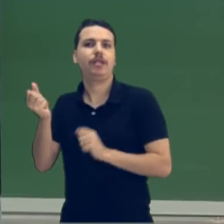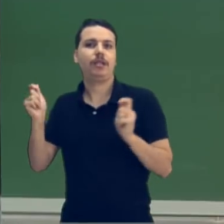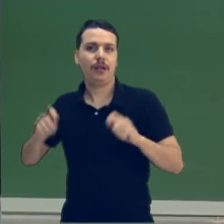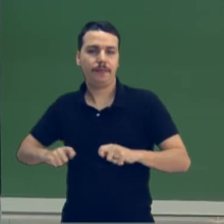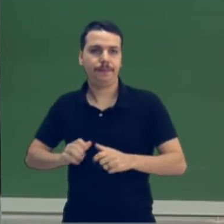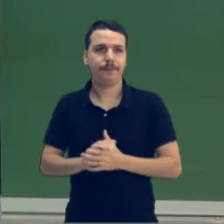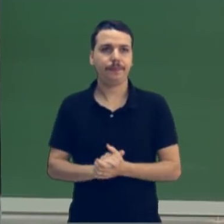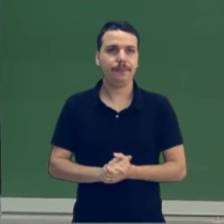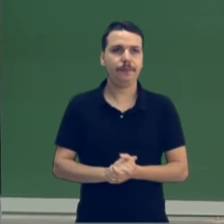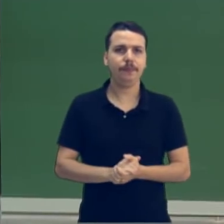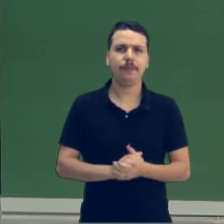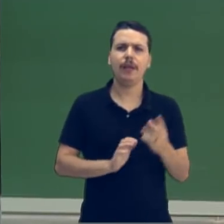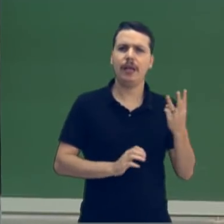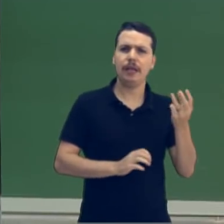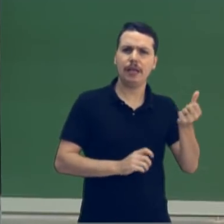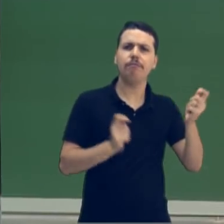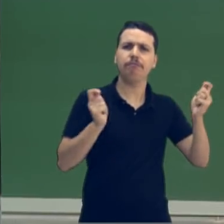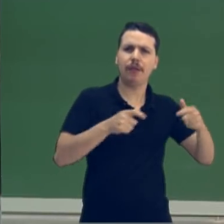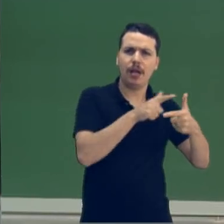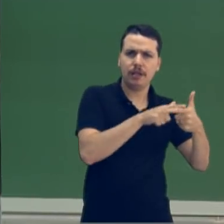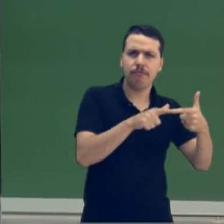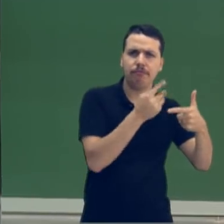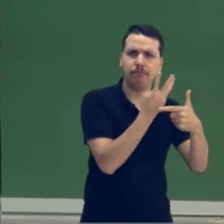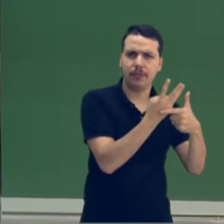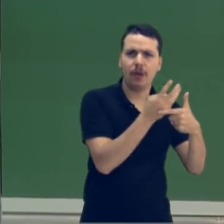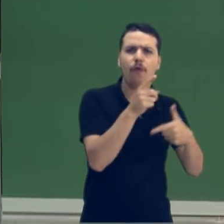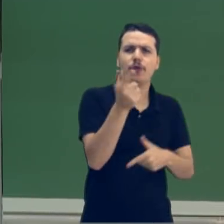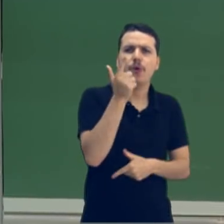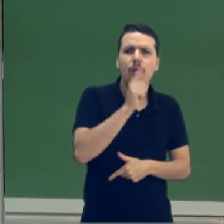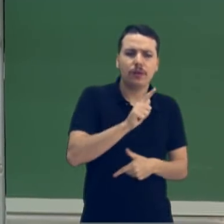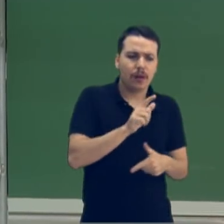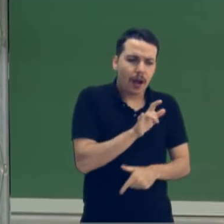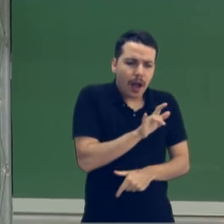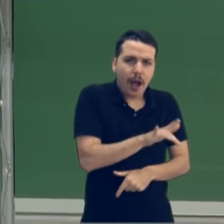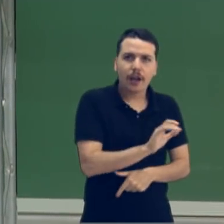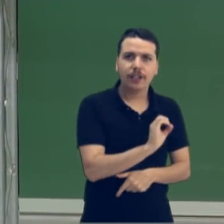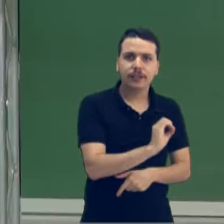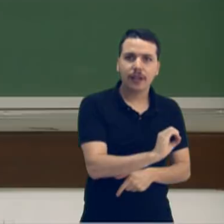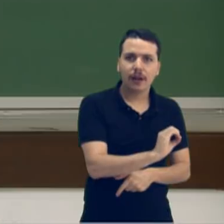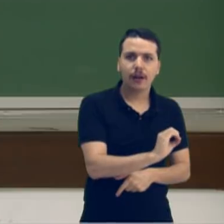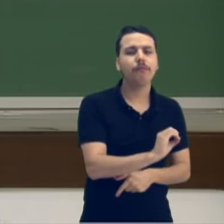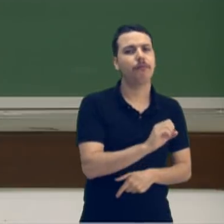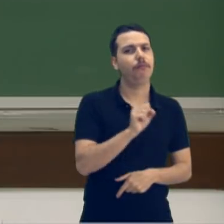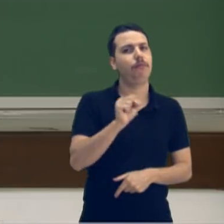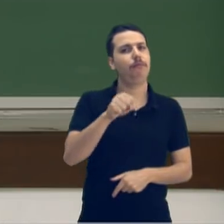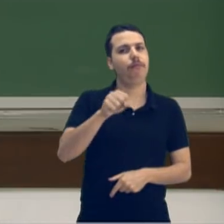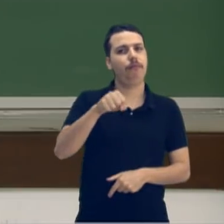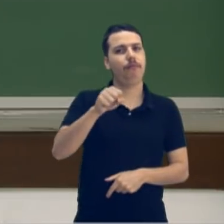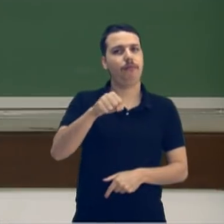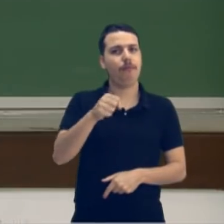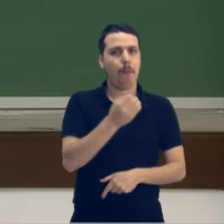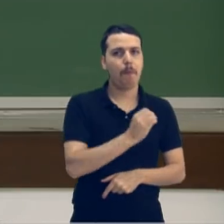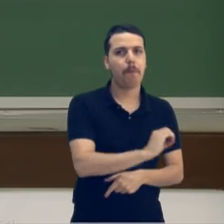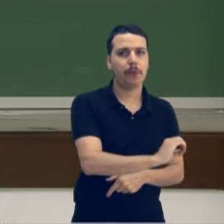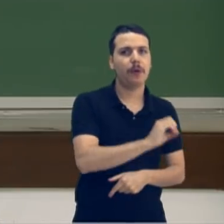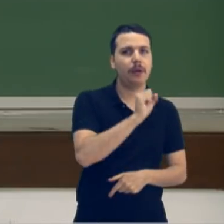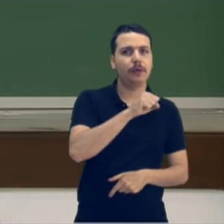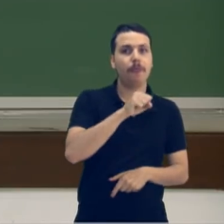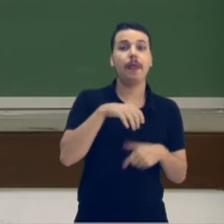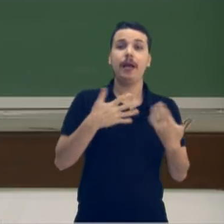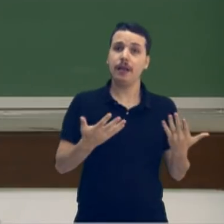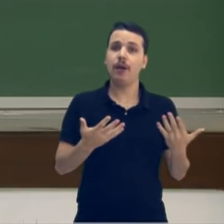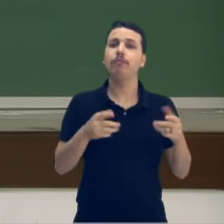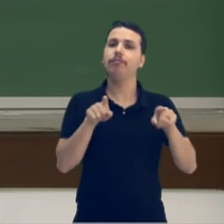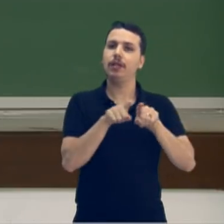36 foi divisível por 3? Você conseguiu? Deu resto zero? Deu, né? Deu resto zero. Então, ele é uma